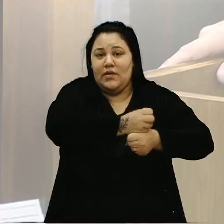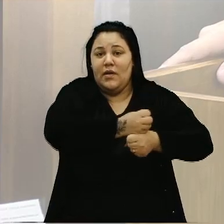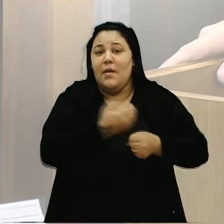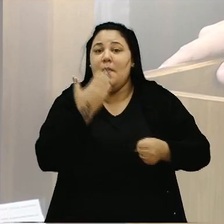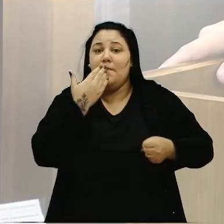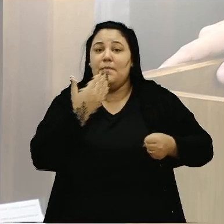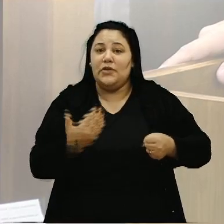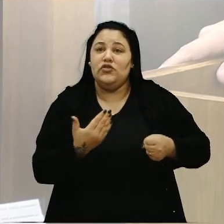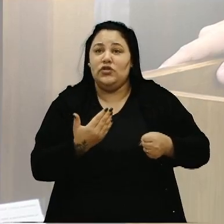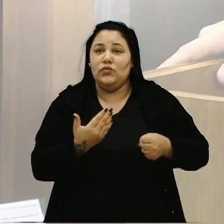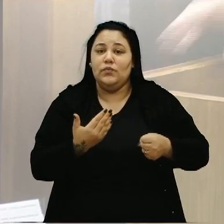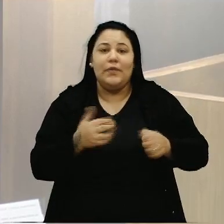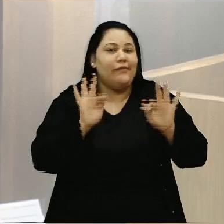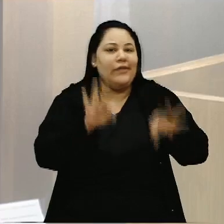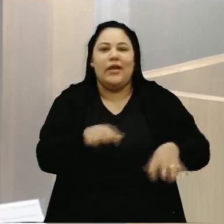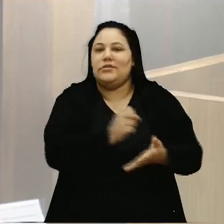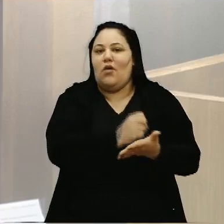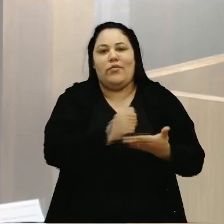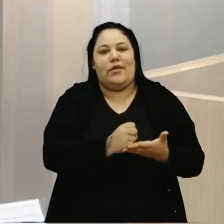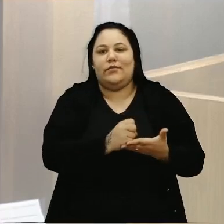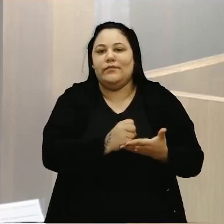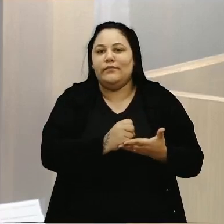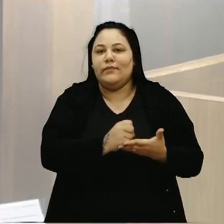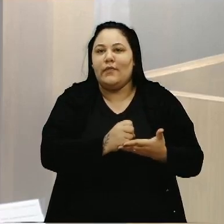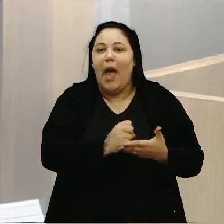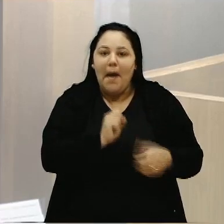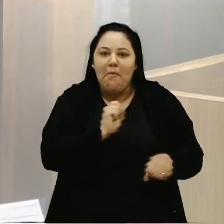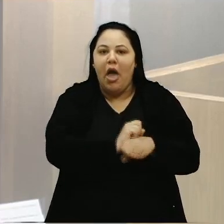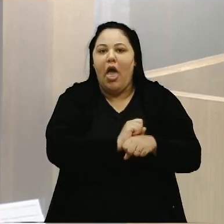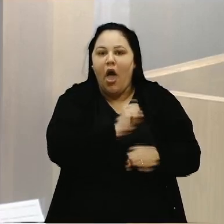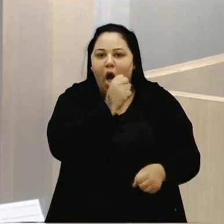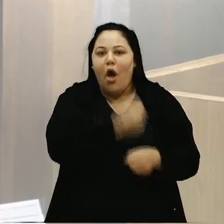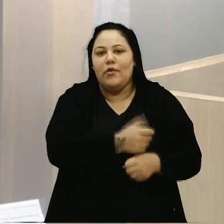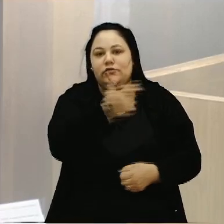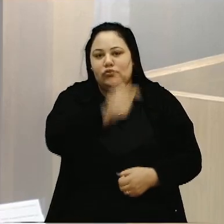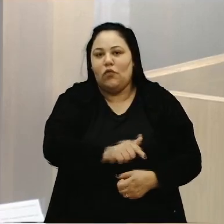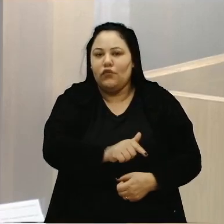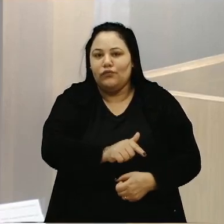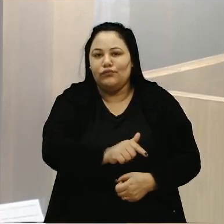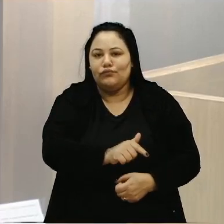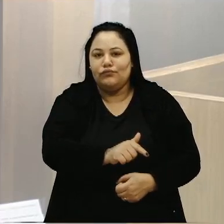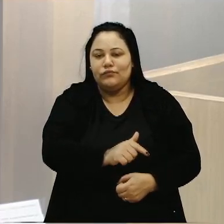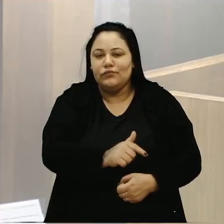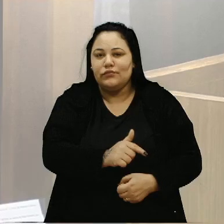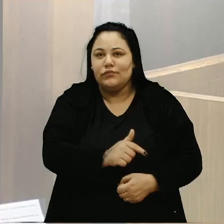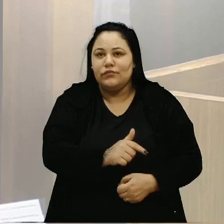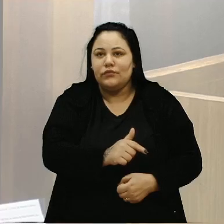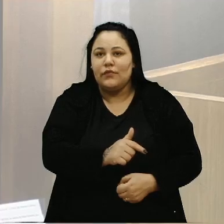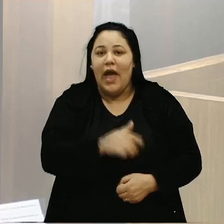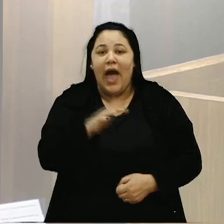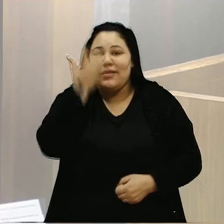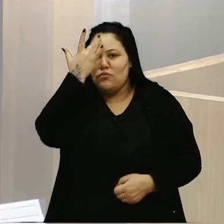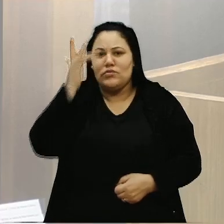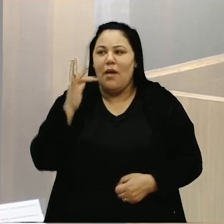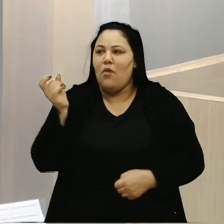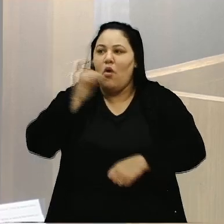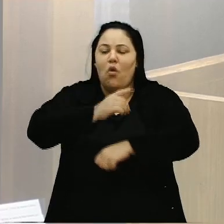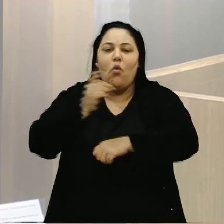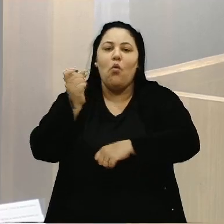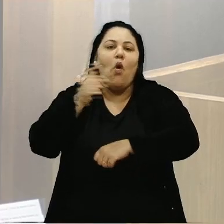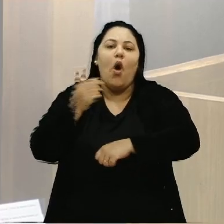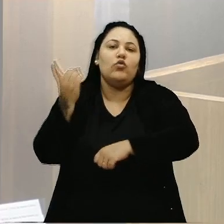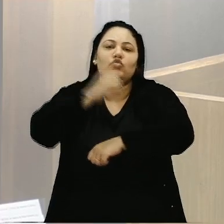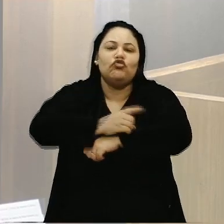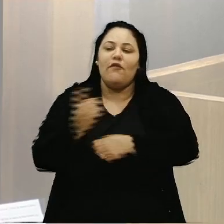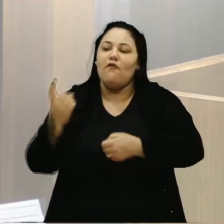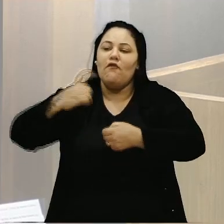solicitou a rescisão do contrato. A informação da paralisação da obra e a indefinição sobre a data do seu retorno